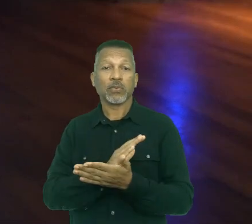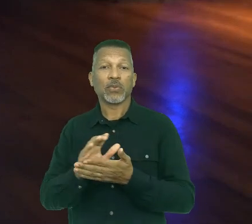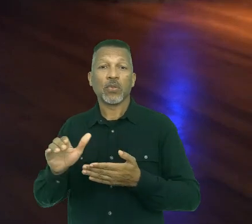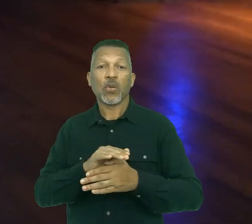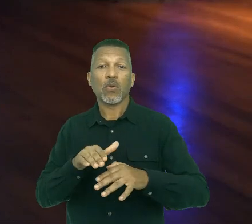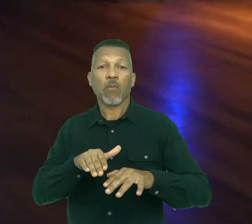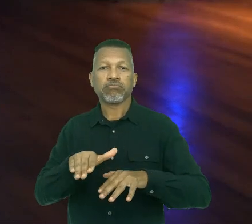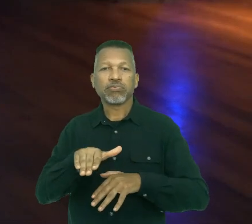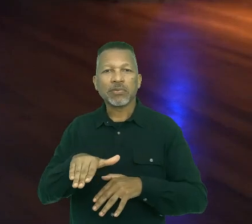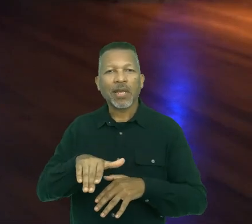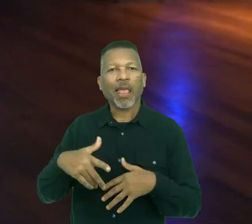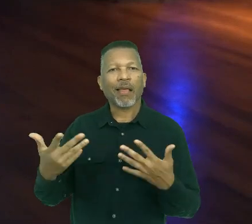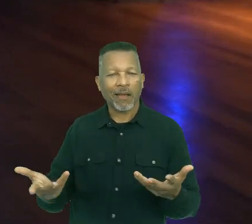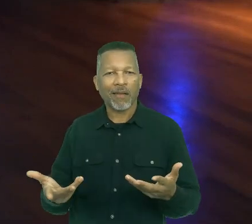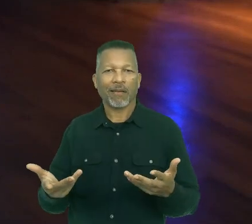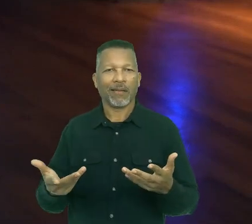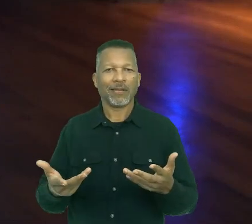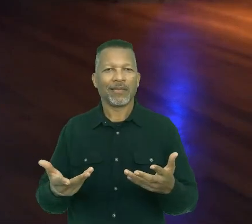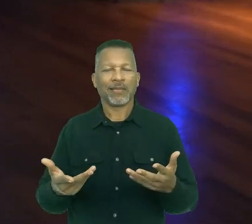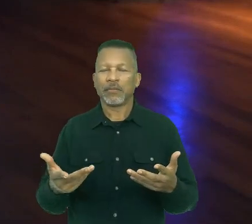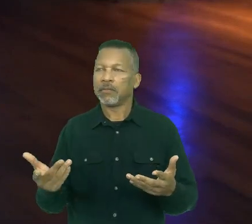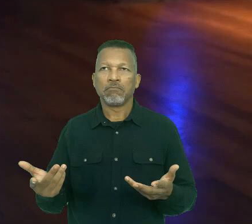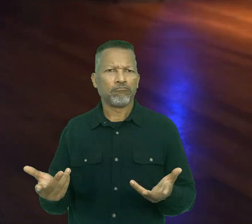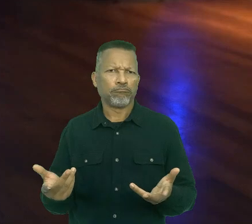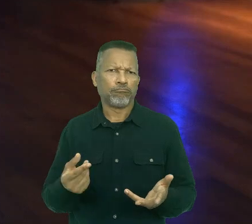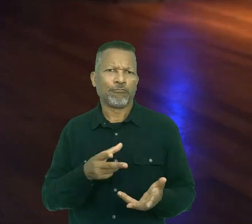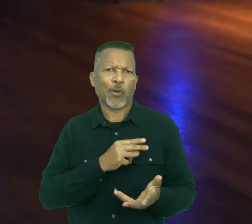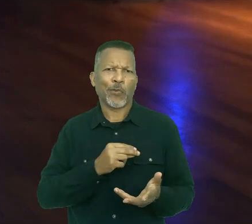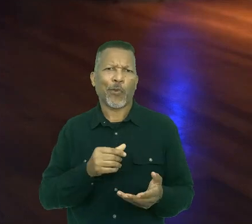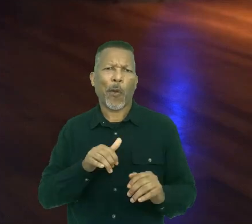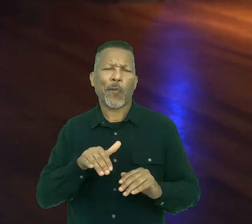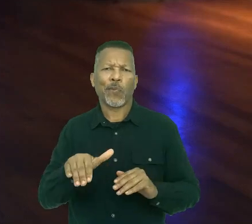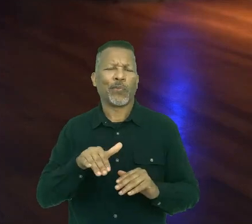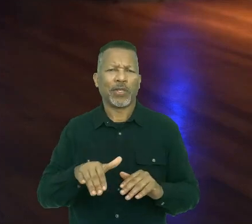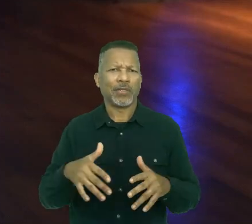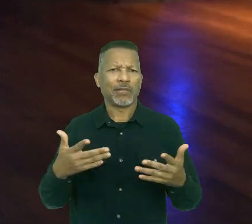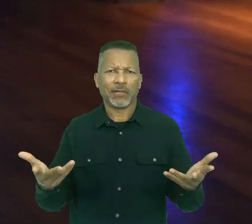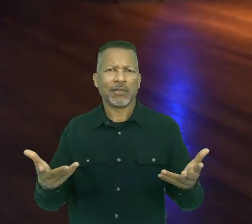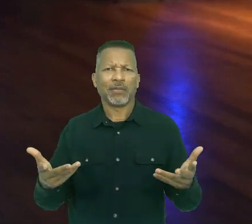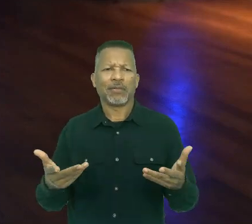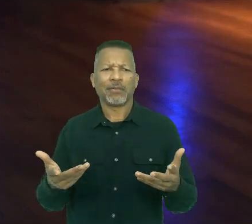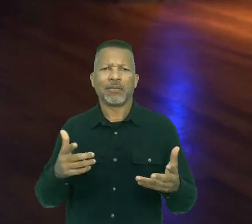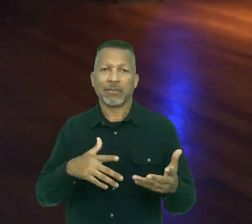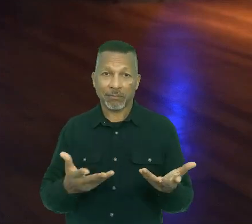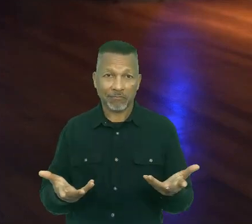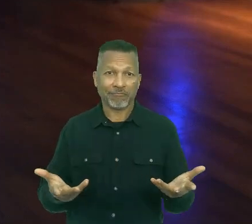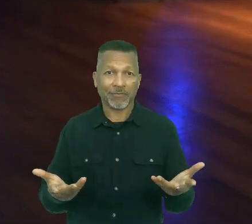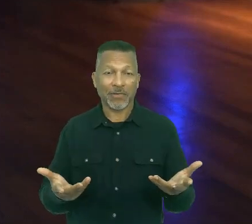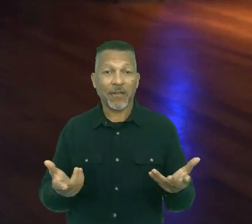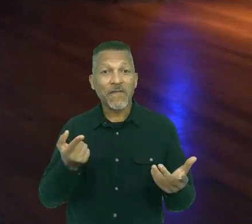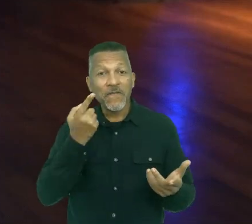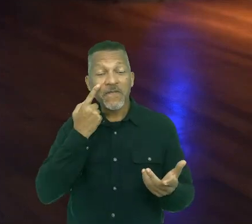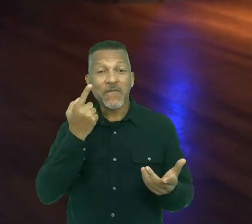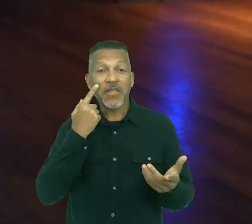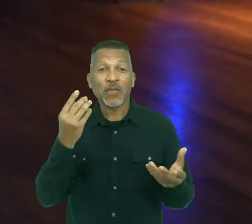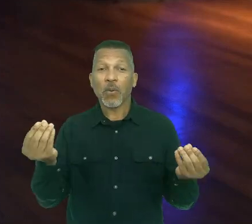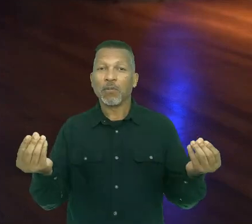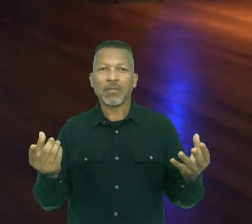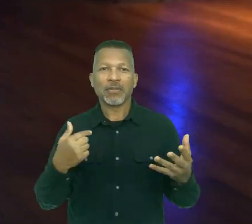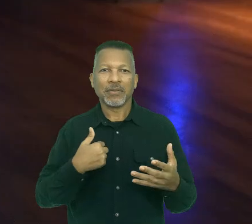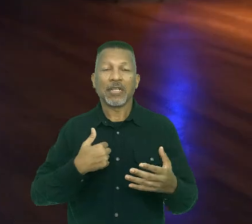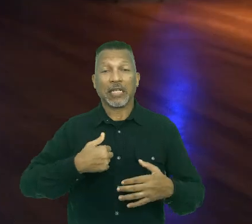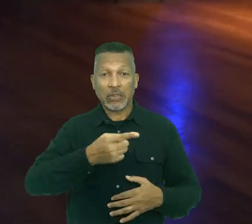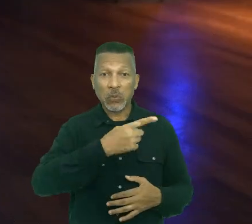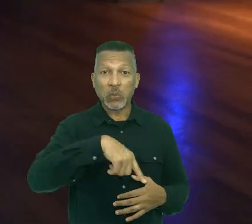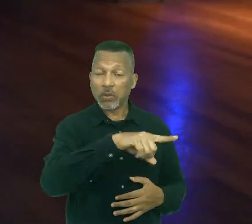break. Nossa, break, step by step. Oh, baby. Olha isso. Vamos para o Jardim, no Roda